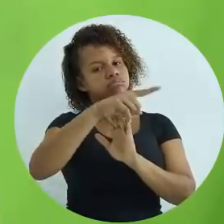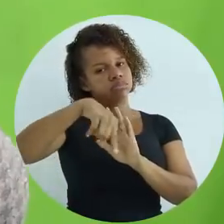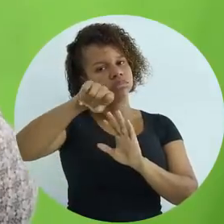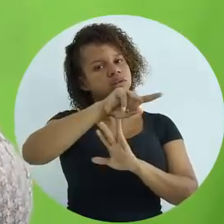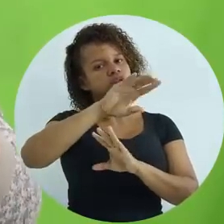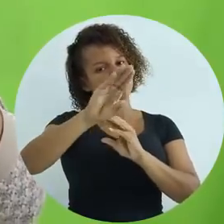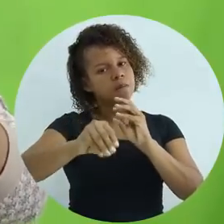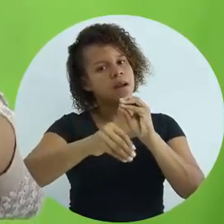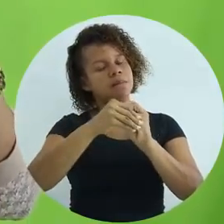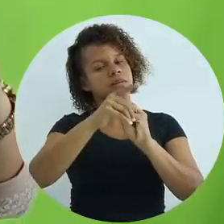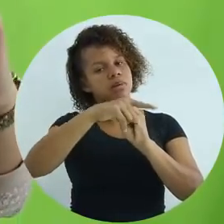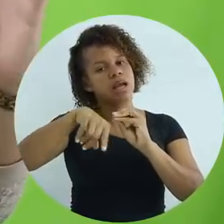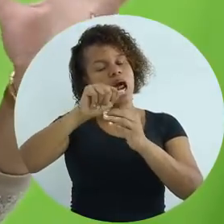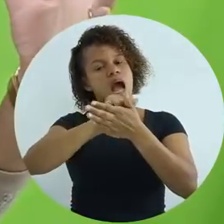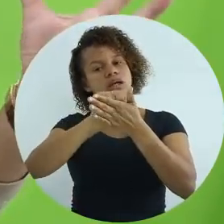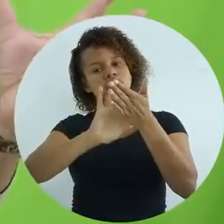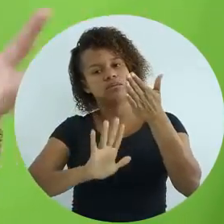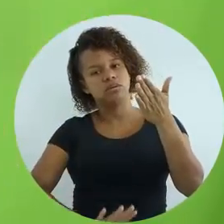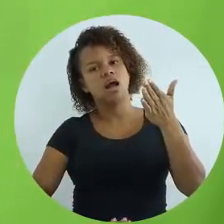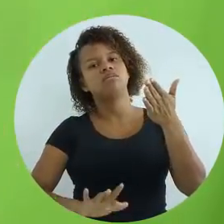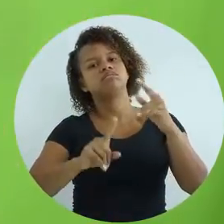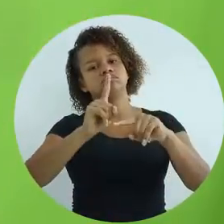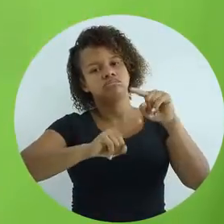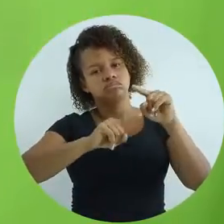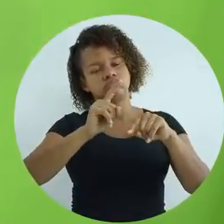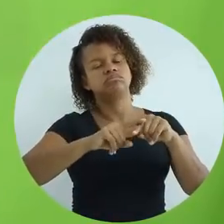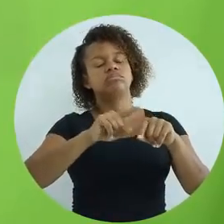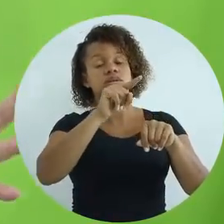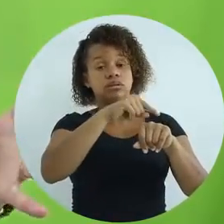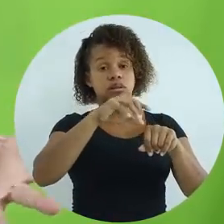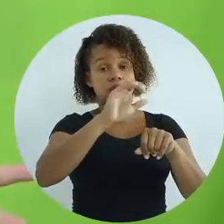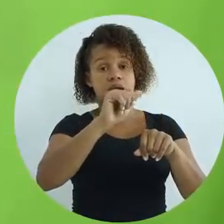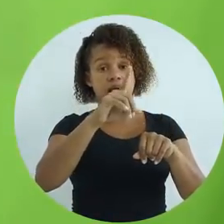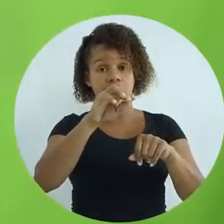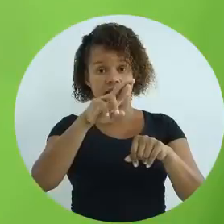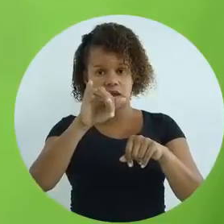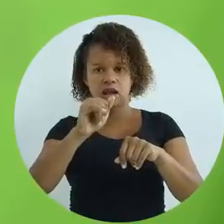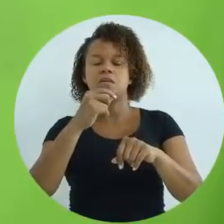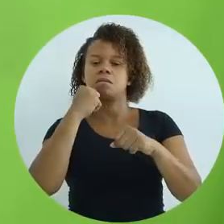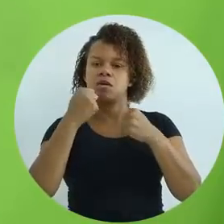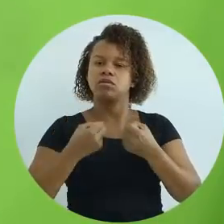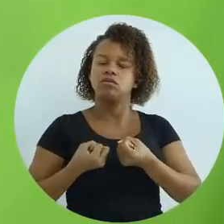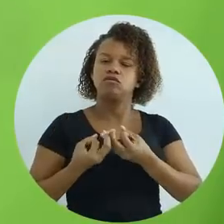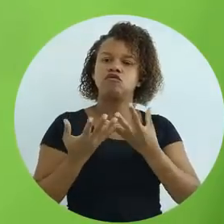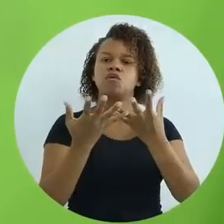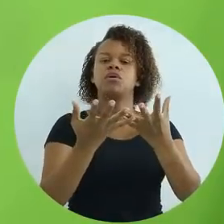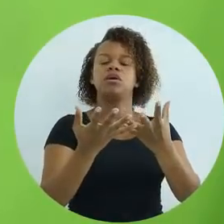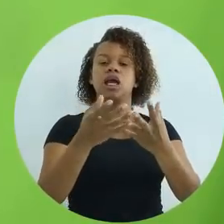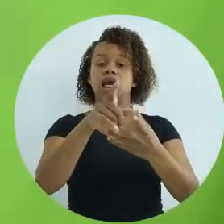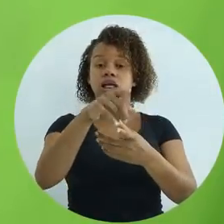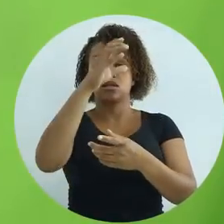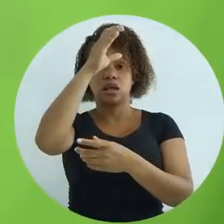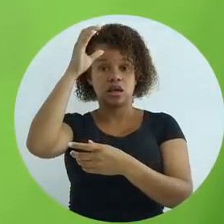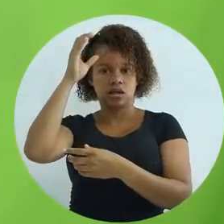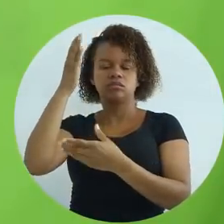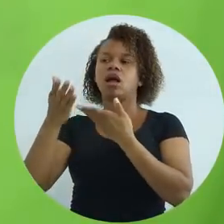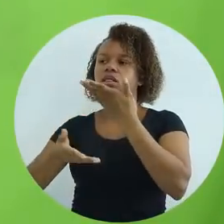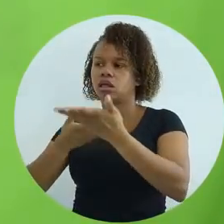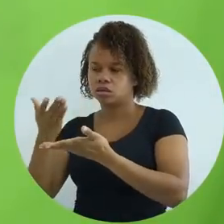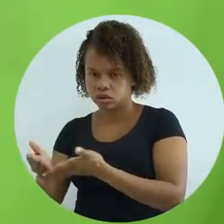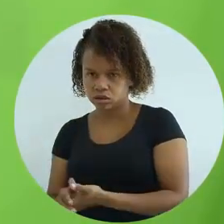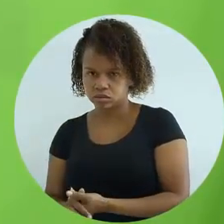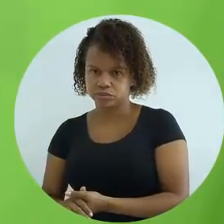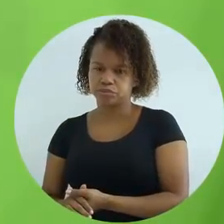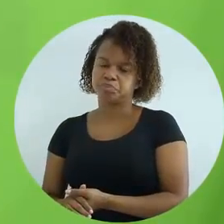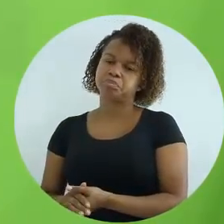suprimentos para que as atividades, as operações da cadeia possam fluir e esse cliente ser atendido. E já